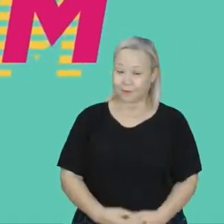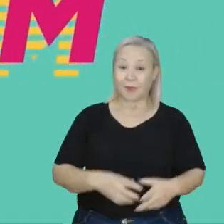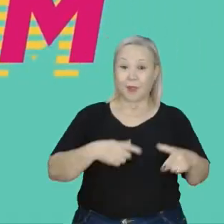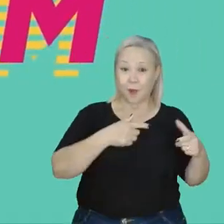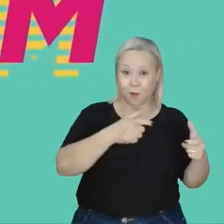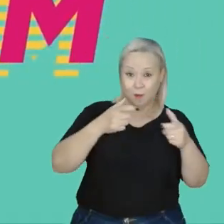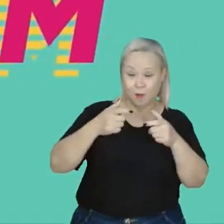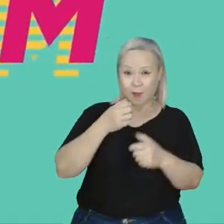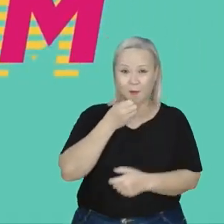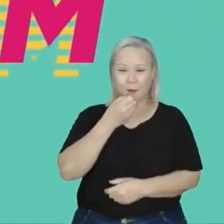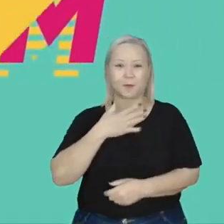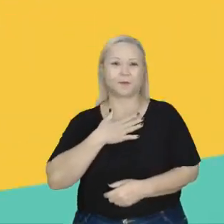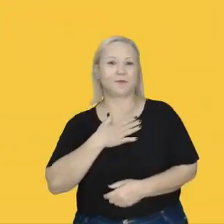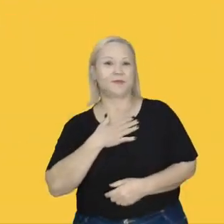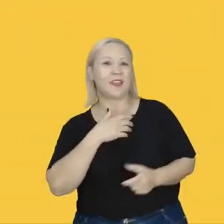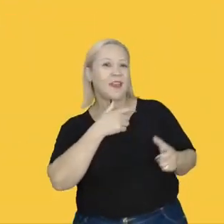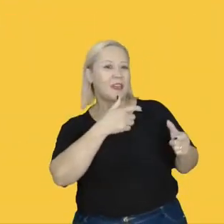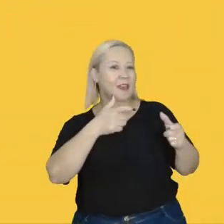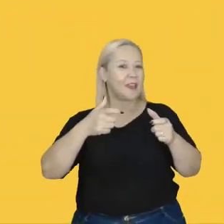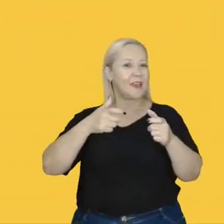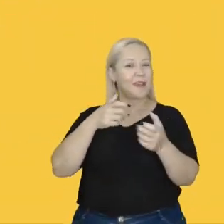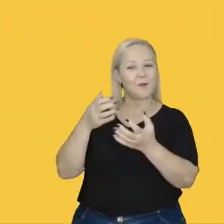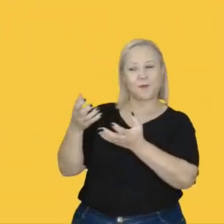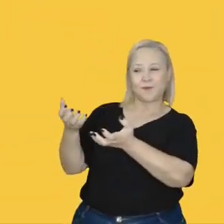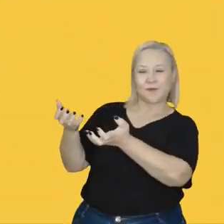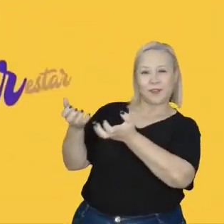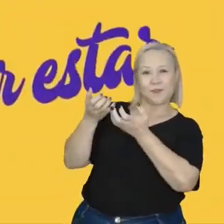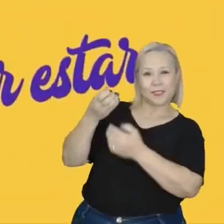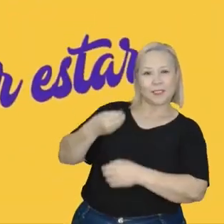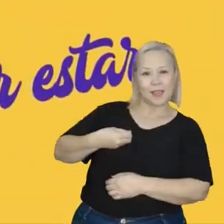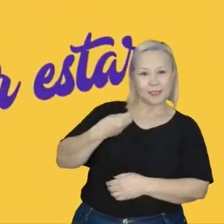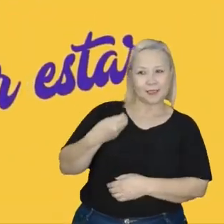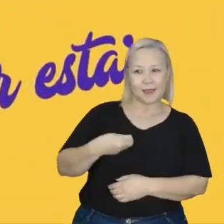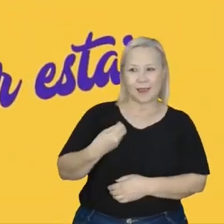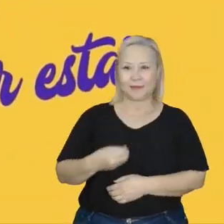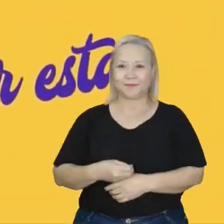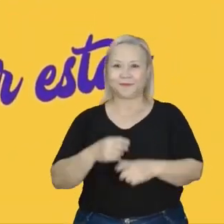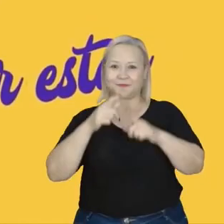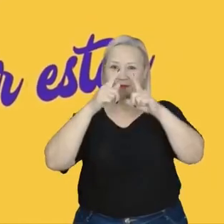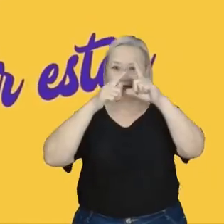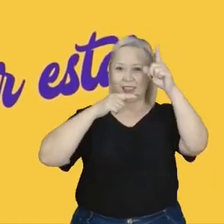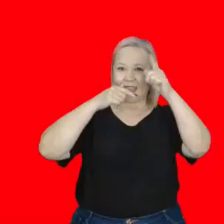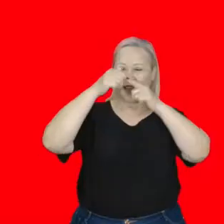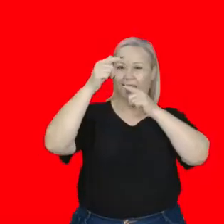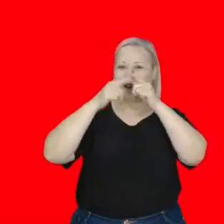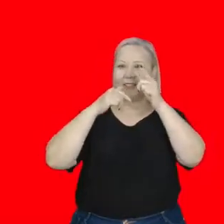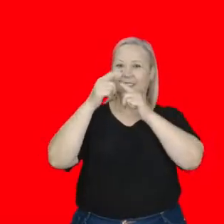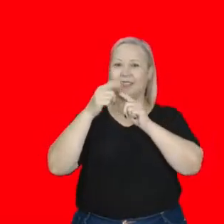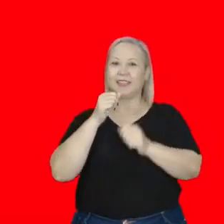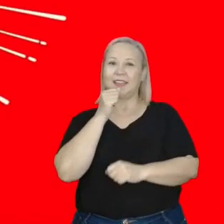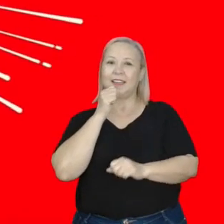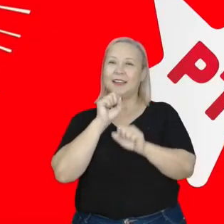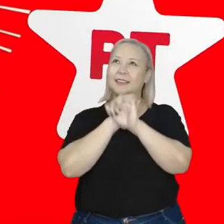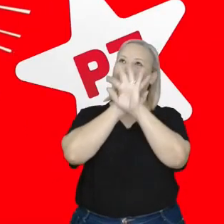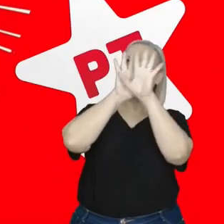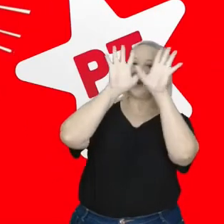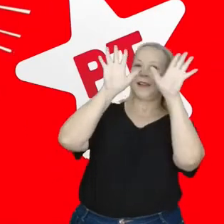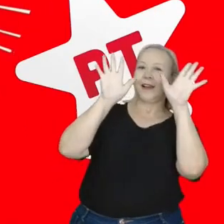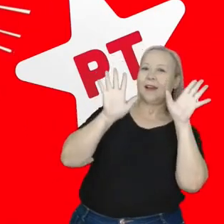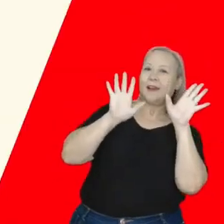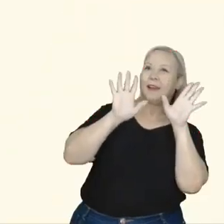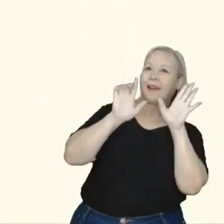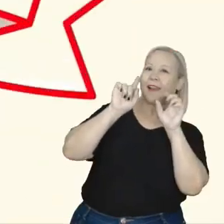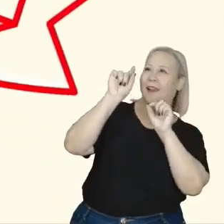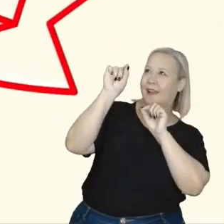lugar que é bom pra mim, é onde eu quiser estar. A estrela ainda